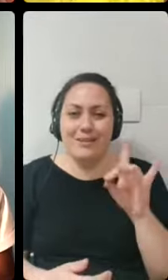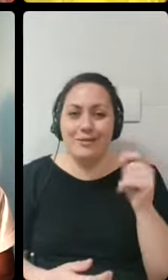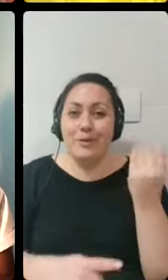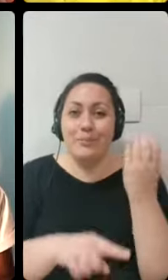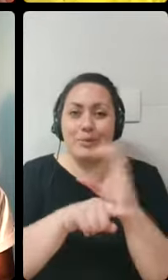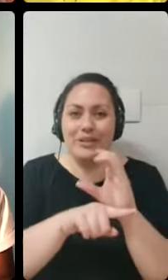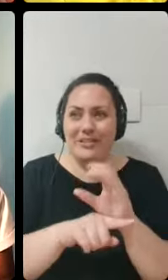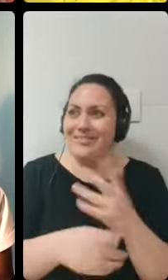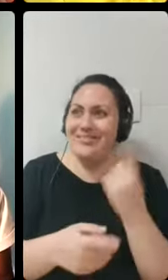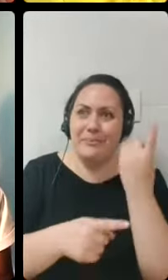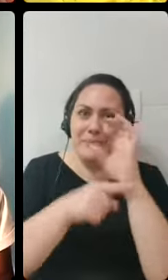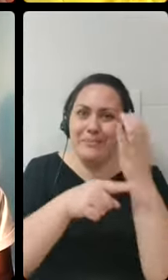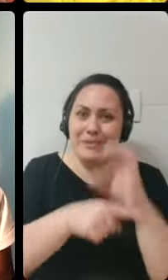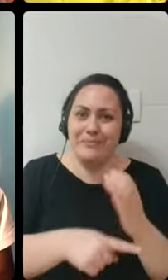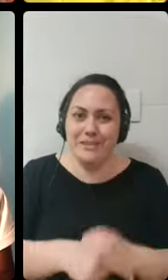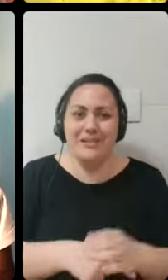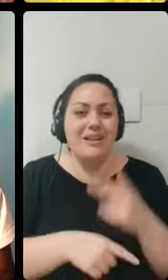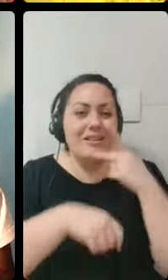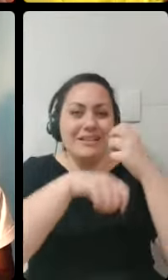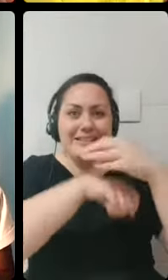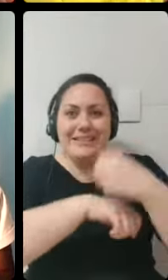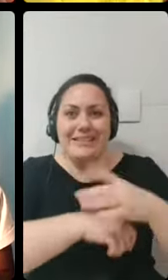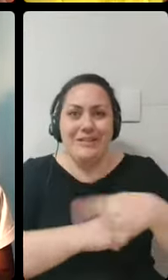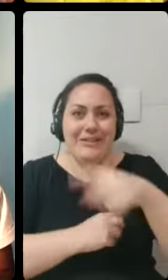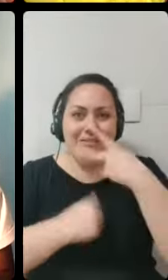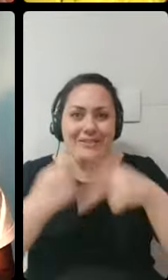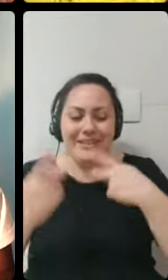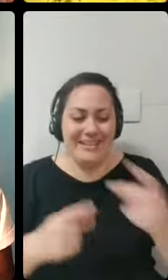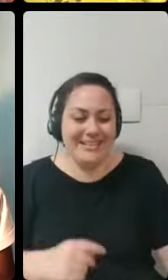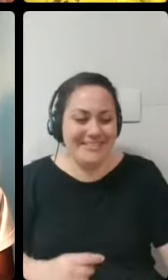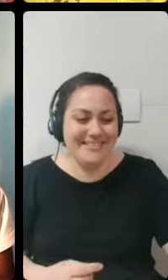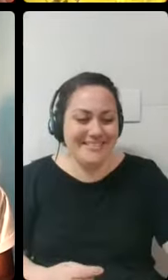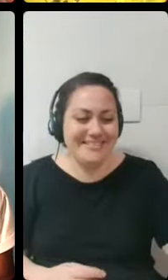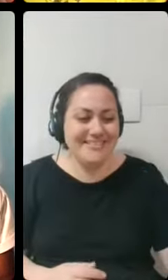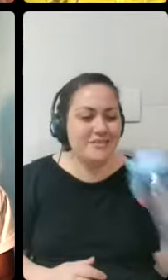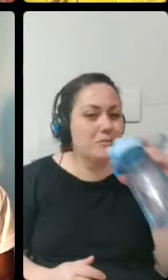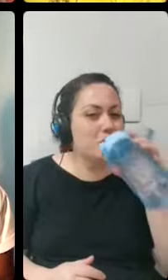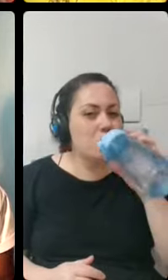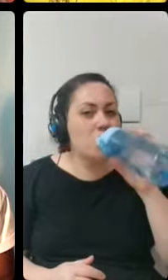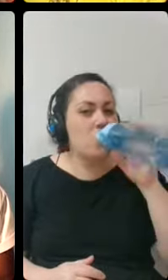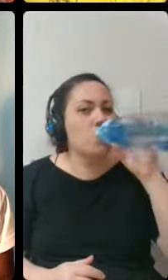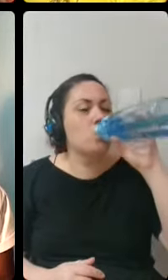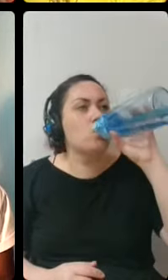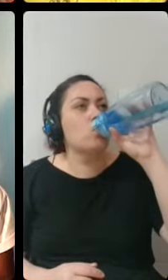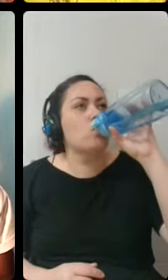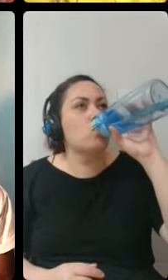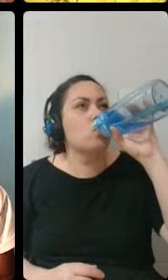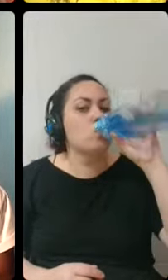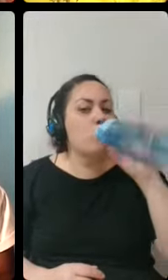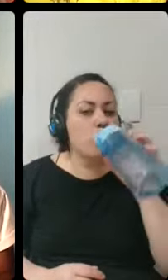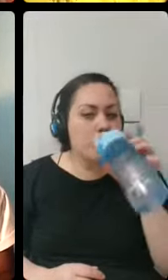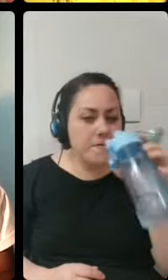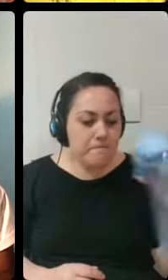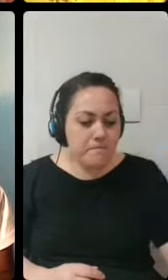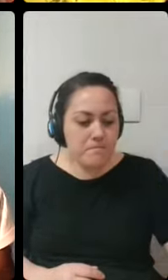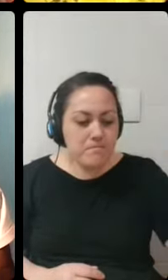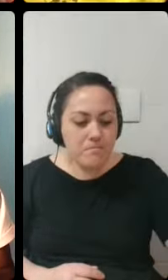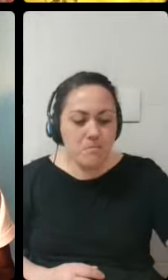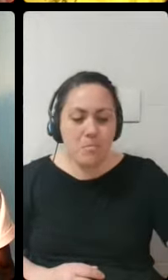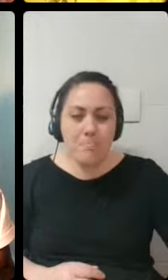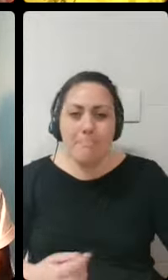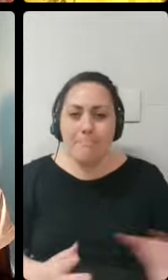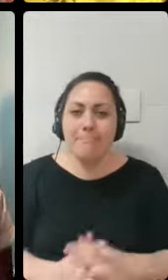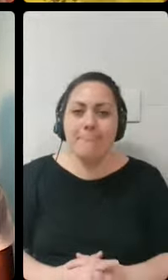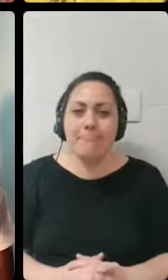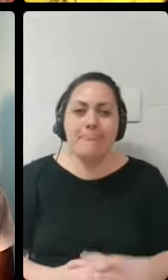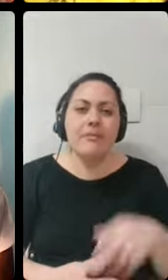A Cláudia está sugerindo um monte de coisa ali. É que realmente, tipo, tem todo esse lado, né, de